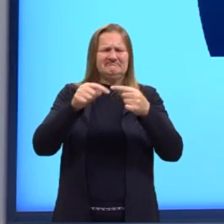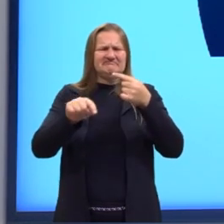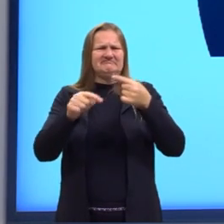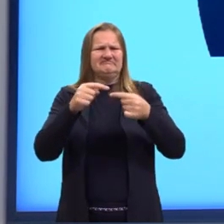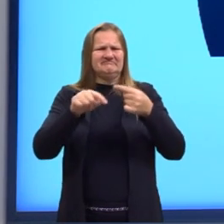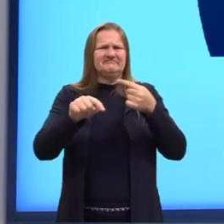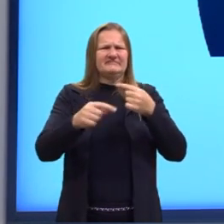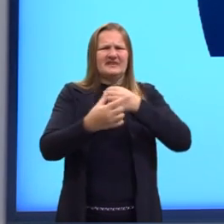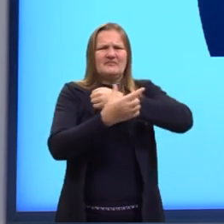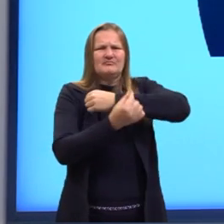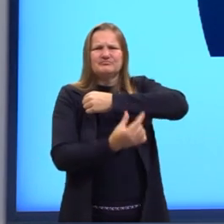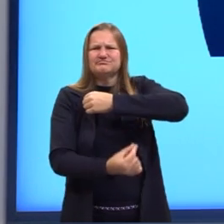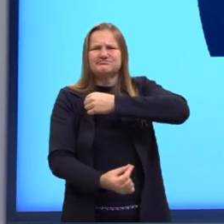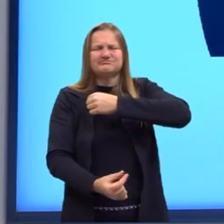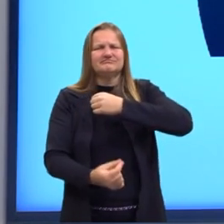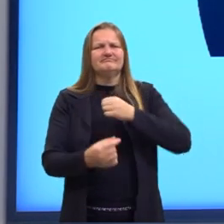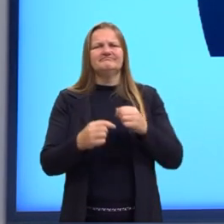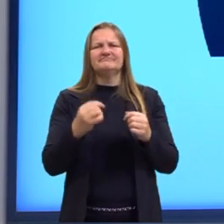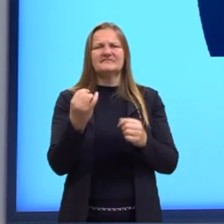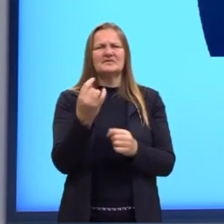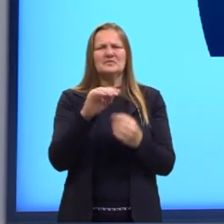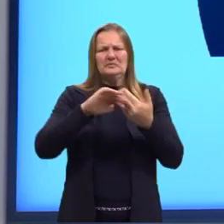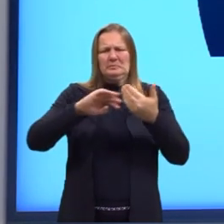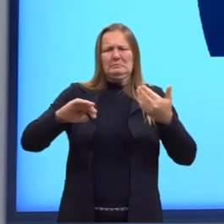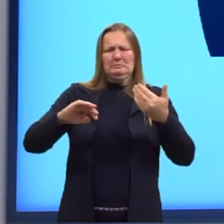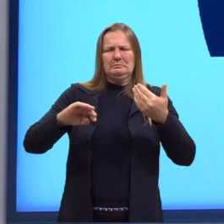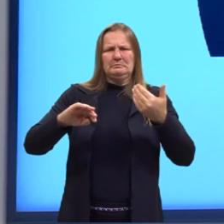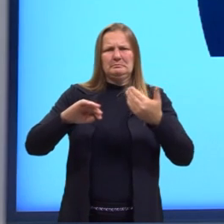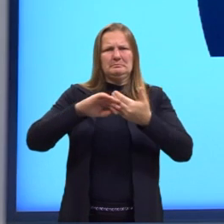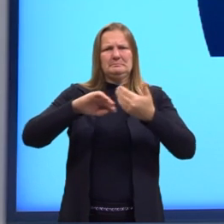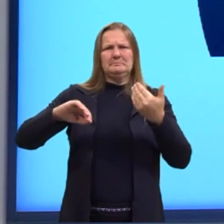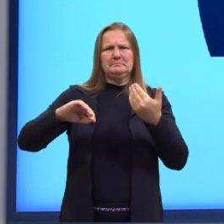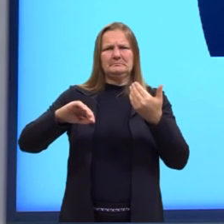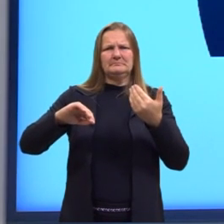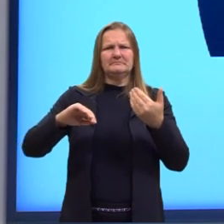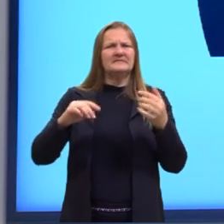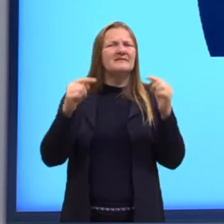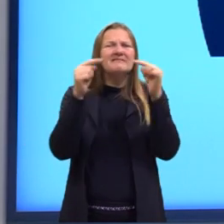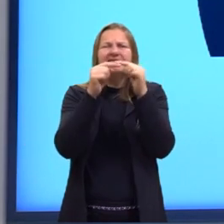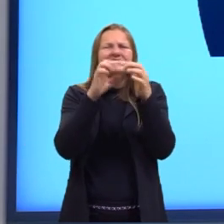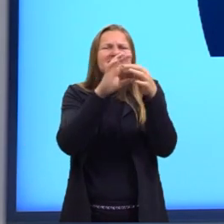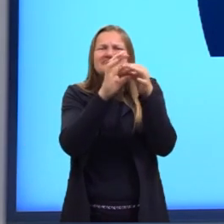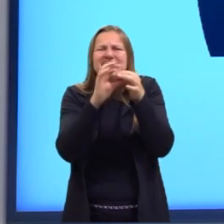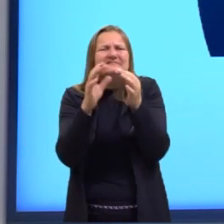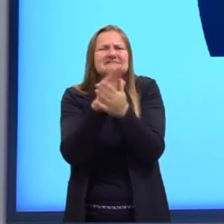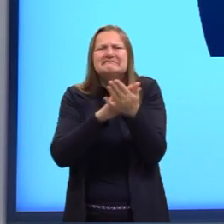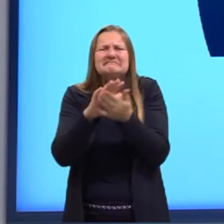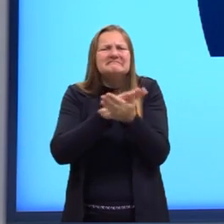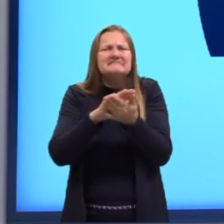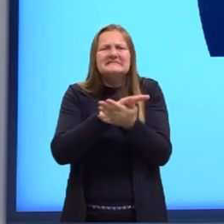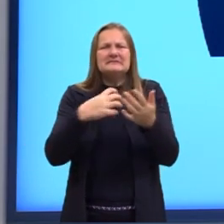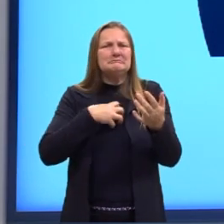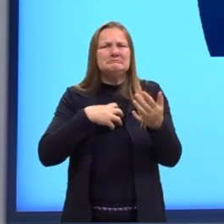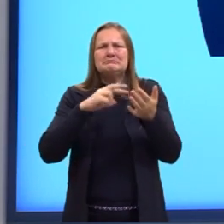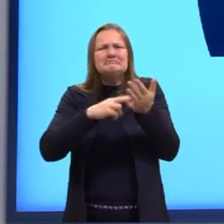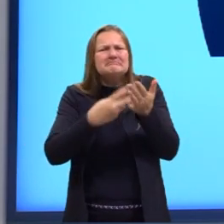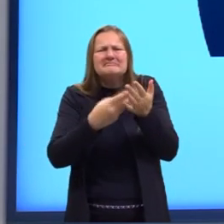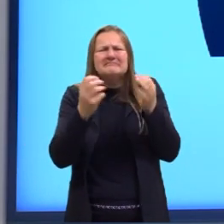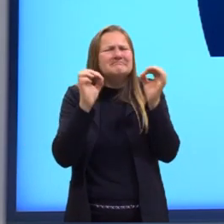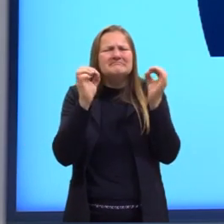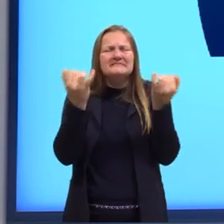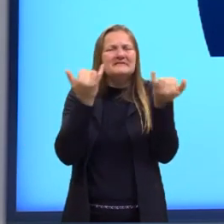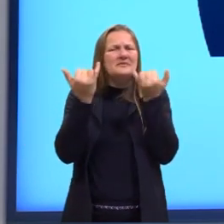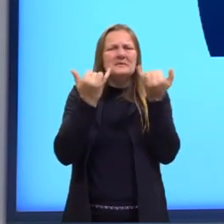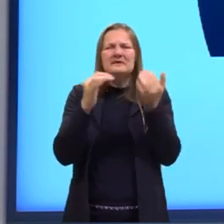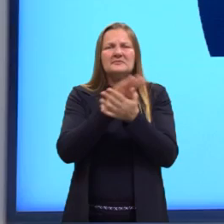coerente mas isoladamente como elas estão aqui elas não fazem sentido porque as informações